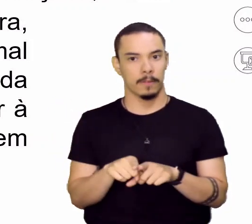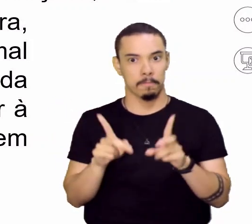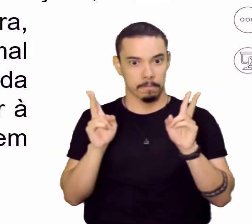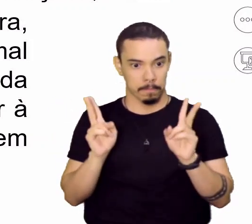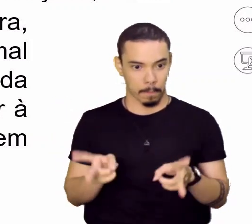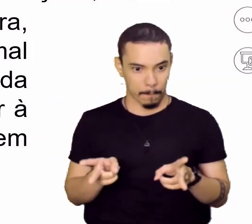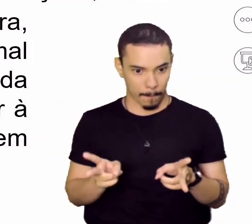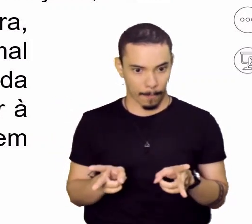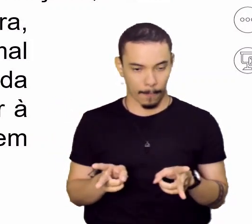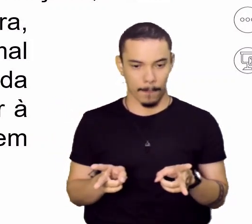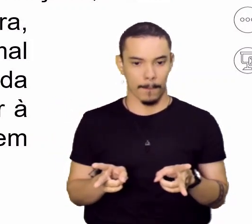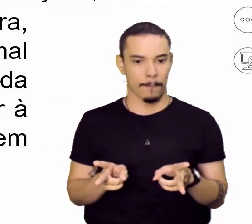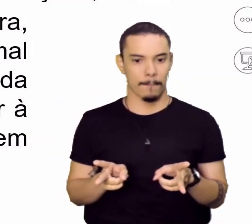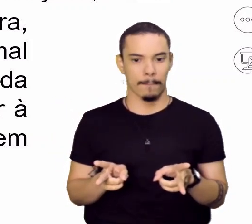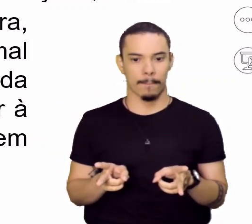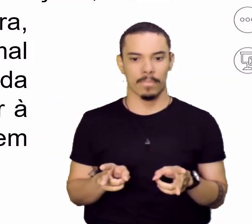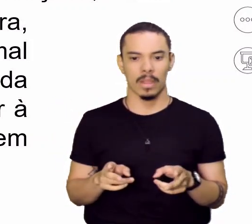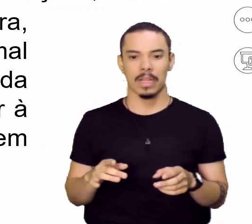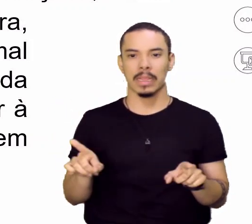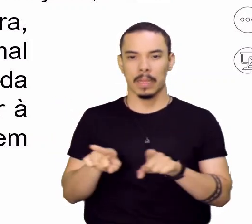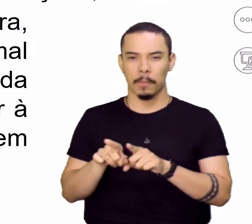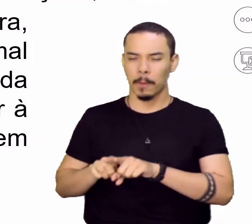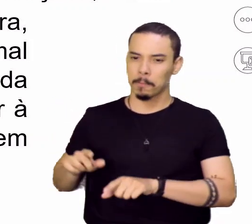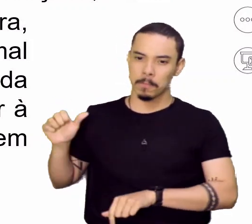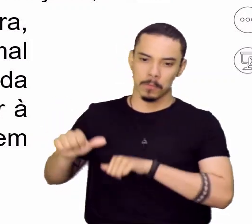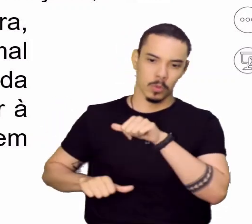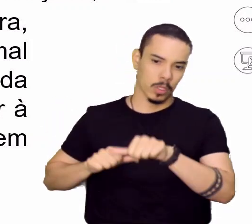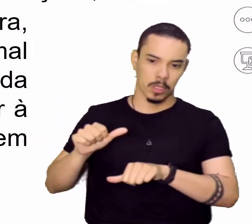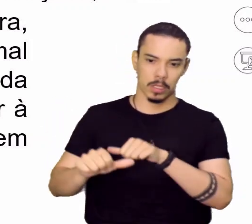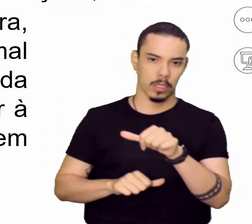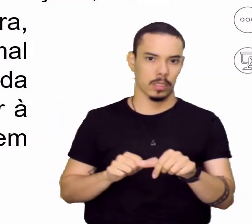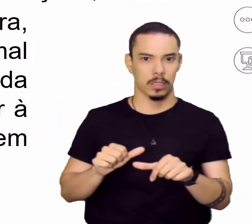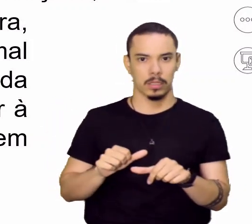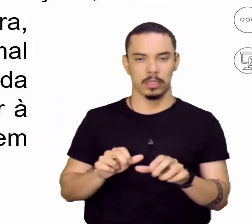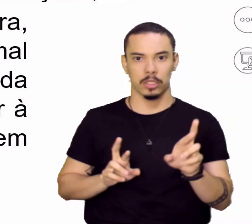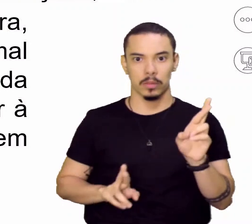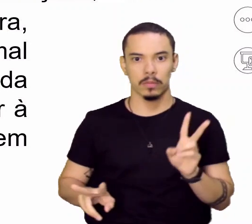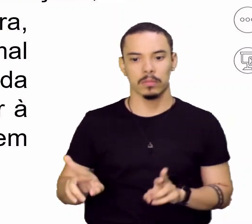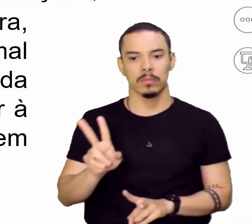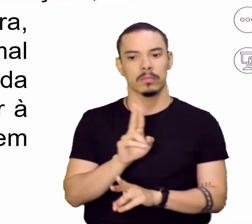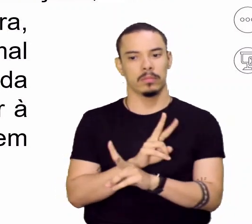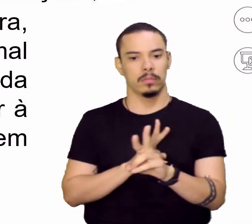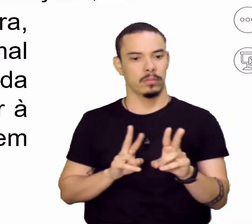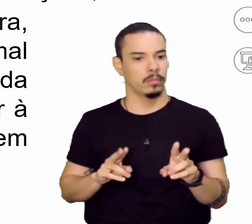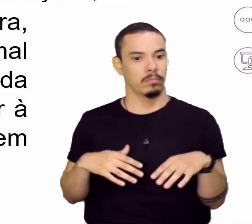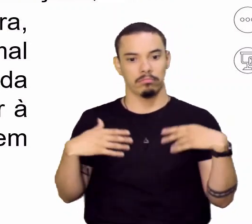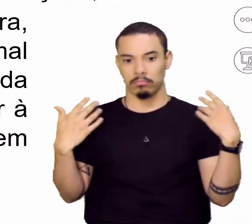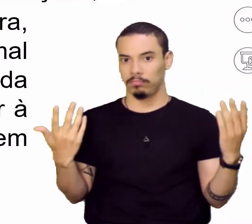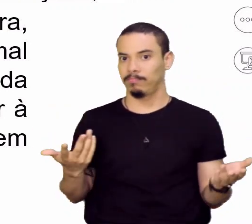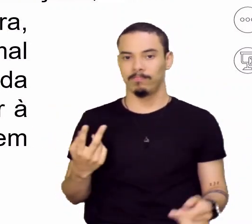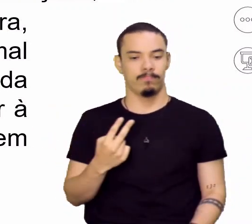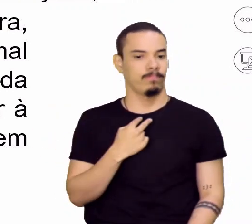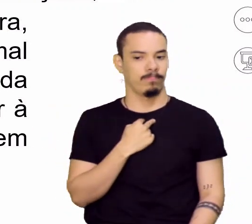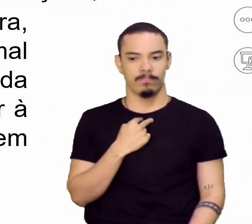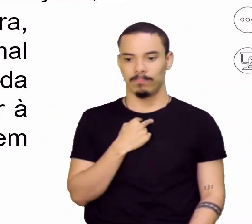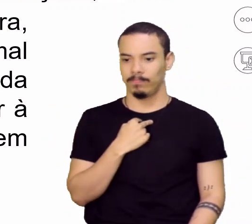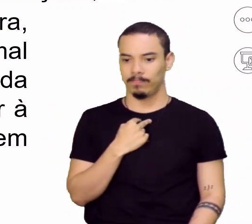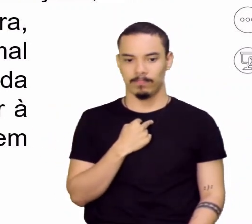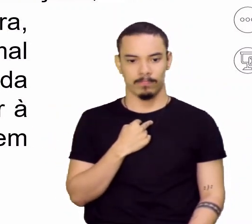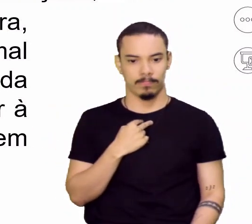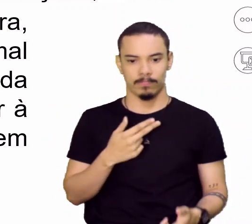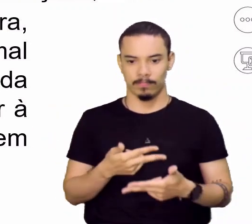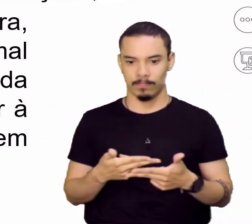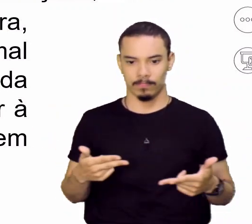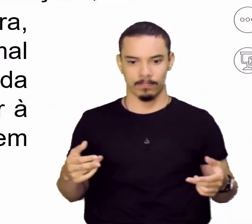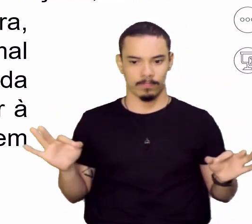permanecesse a mesma coisa em suas muitas mudanças e diferenciações, então não poderiam as